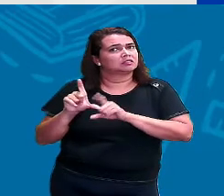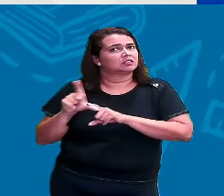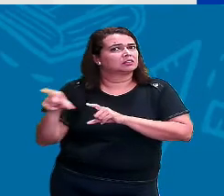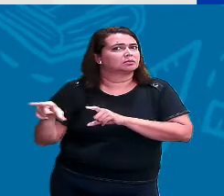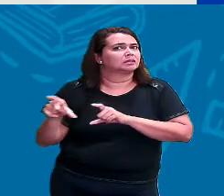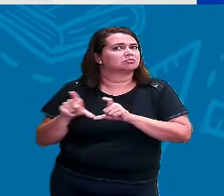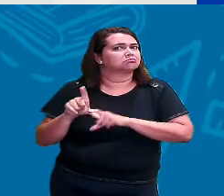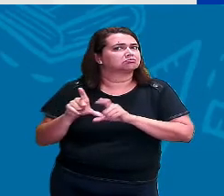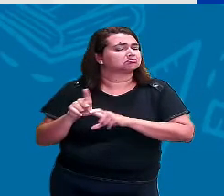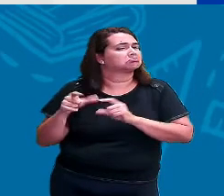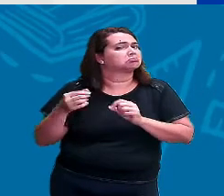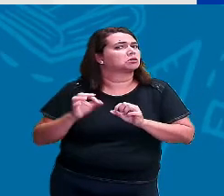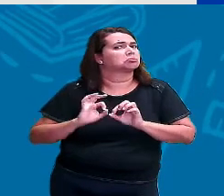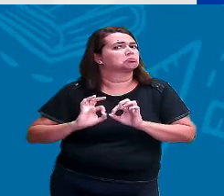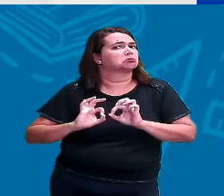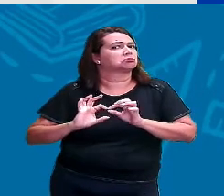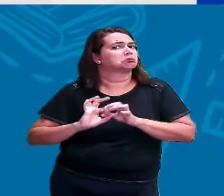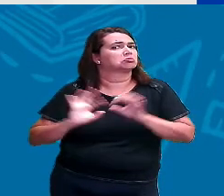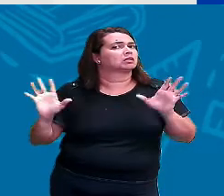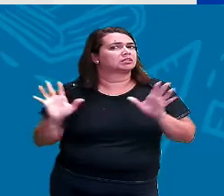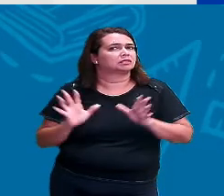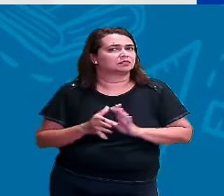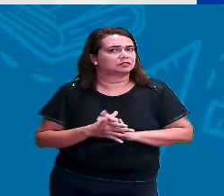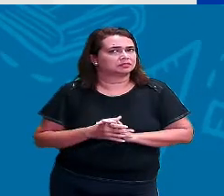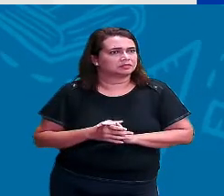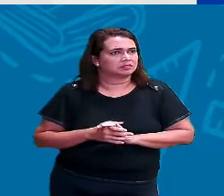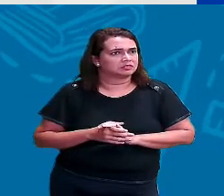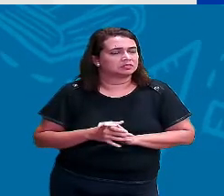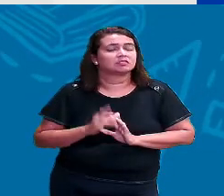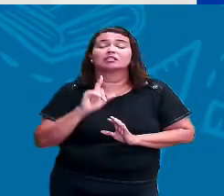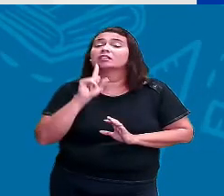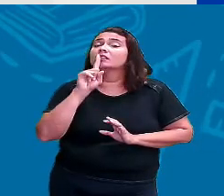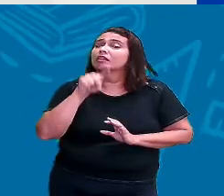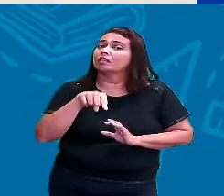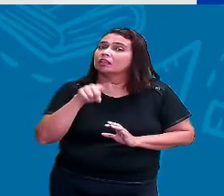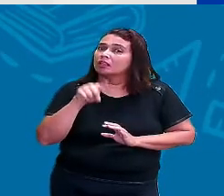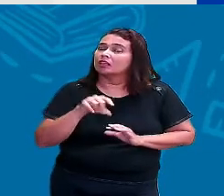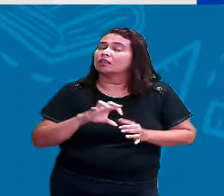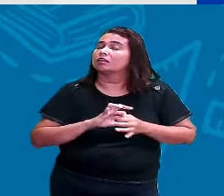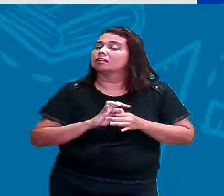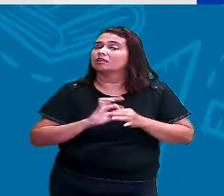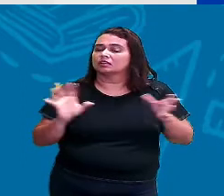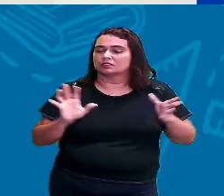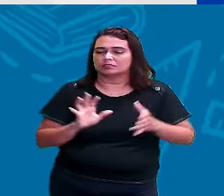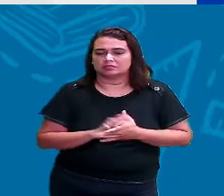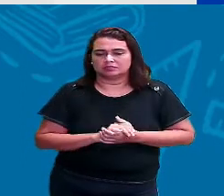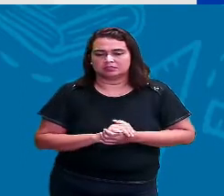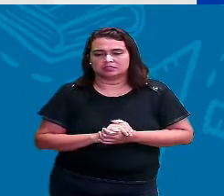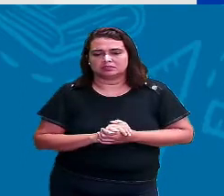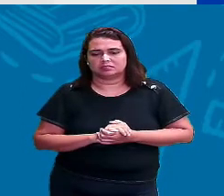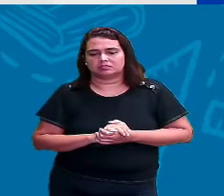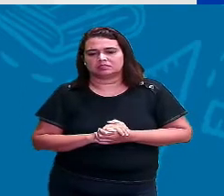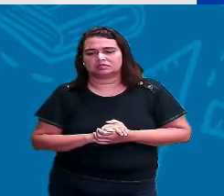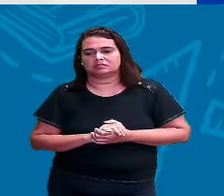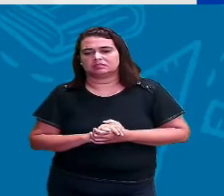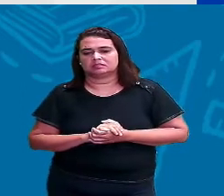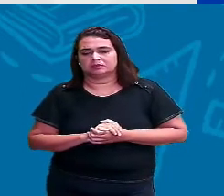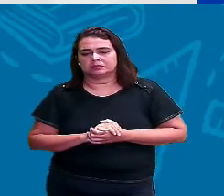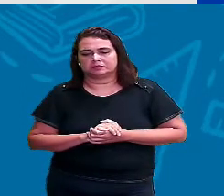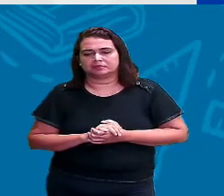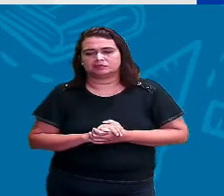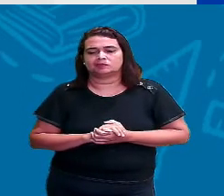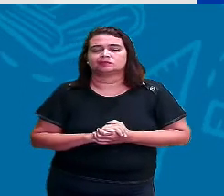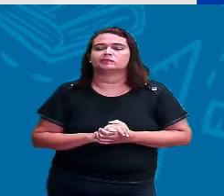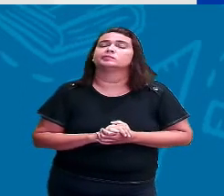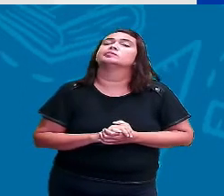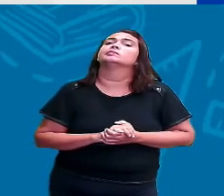moeda. Então, ela é considerada um evento independente. Independente do que aconteça com